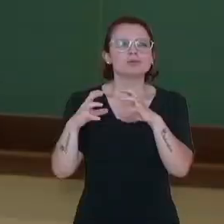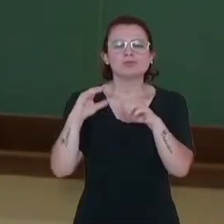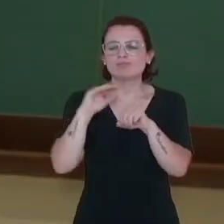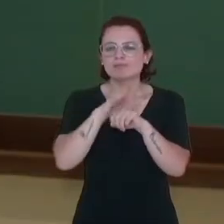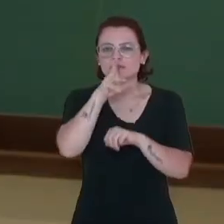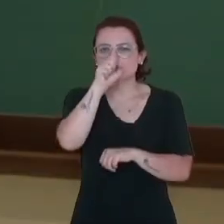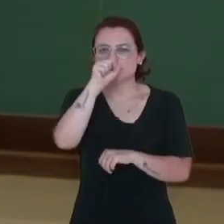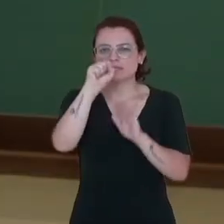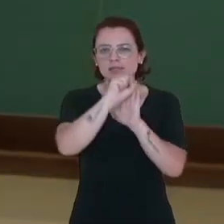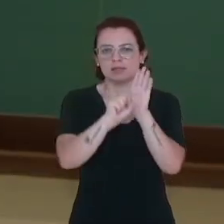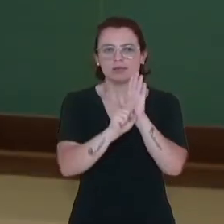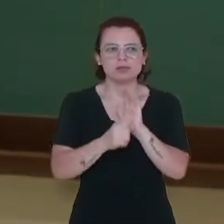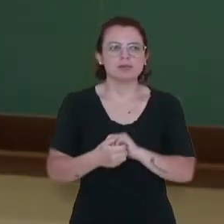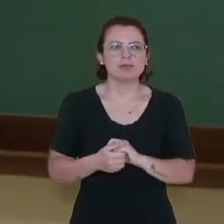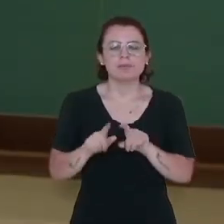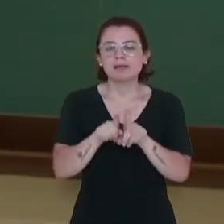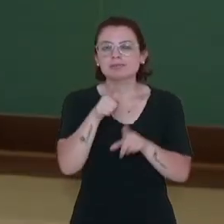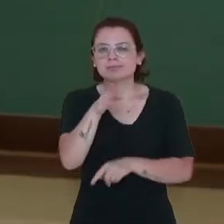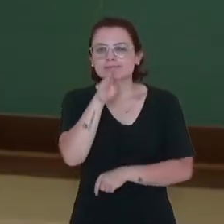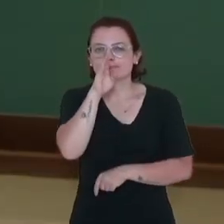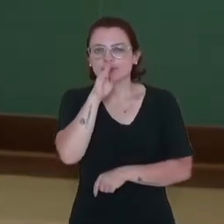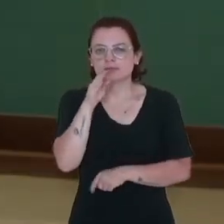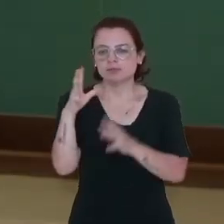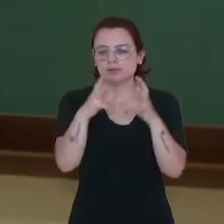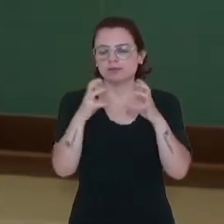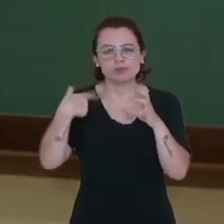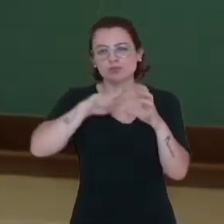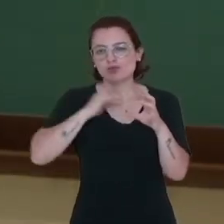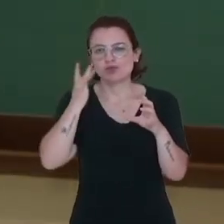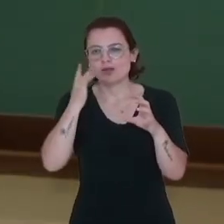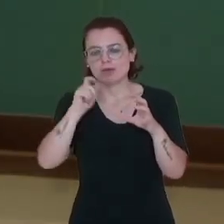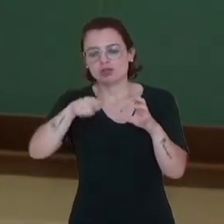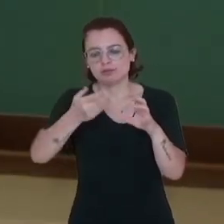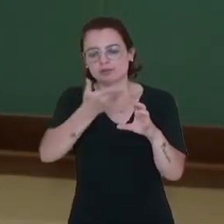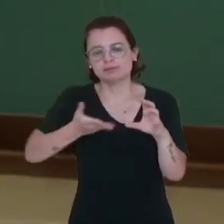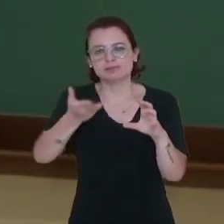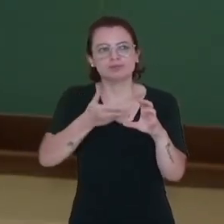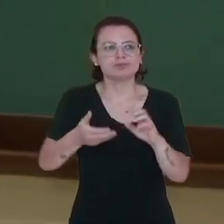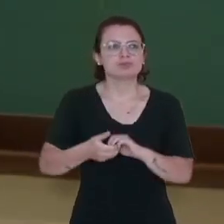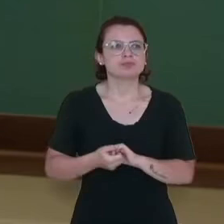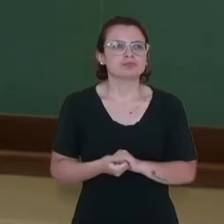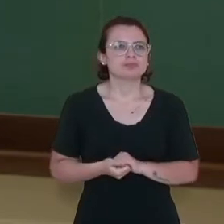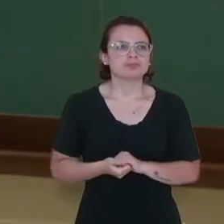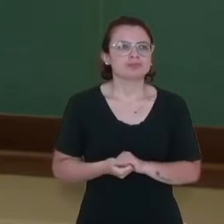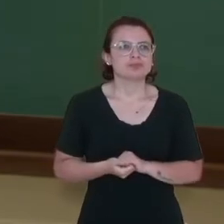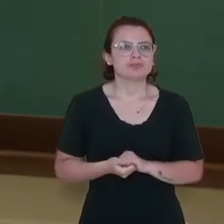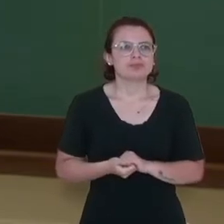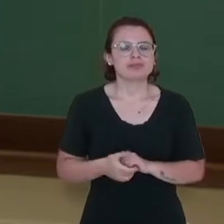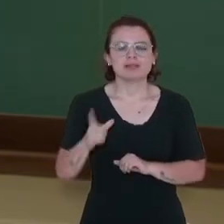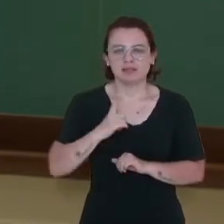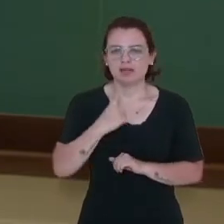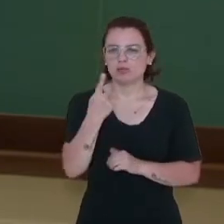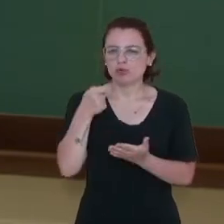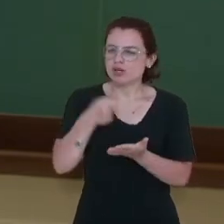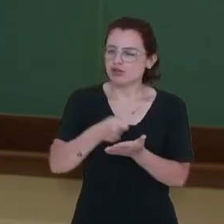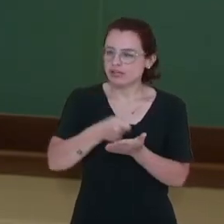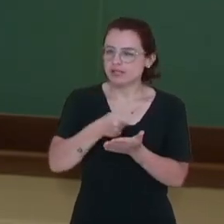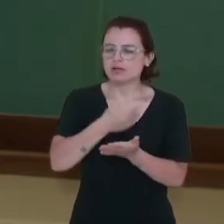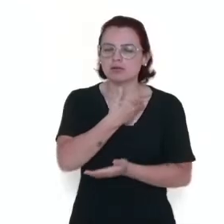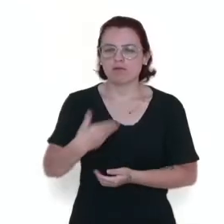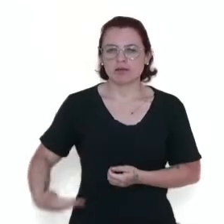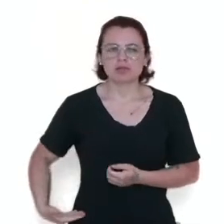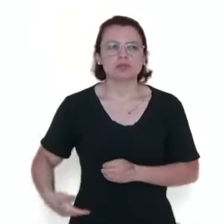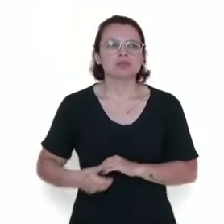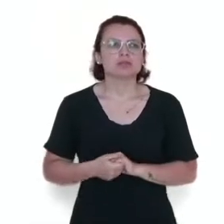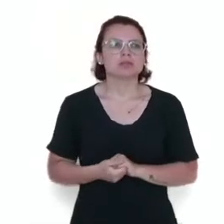conflito basicamente silencioso que acontece lá. Fustigado então por décadas de autoritarismo, né, de governos